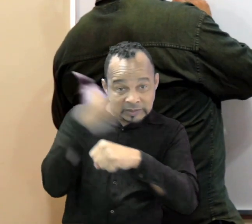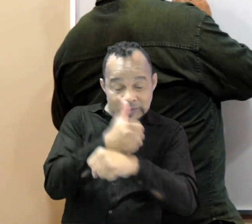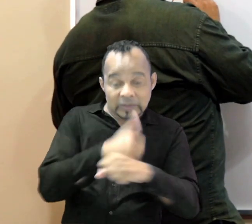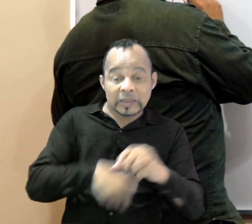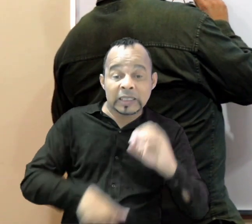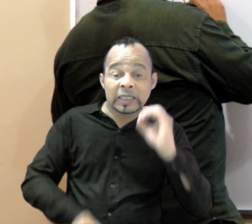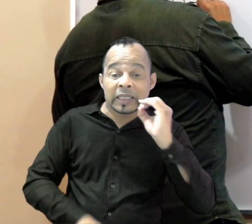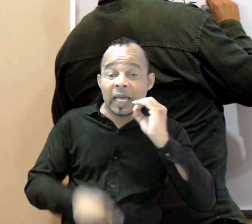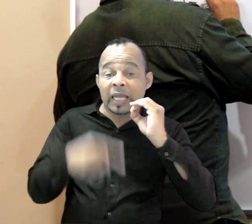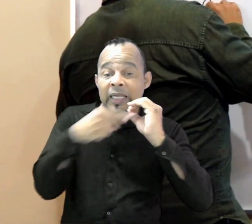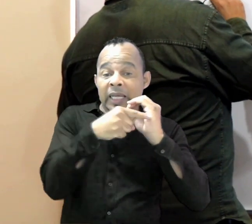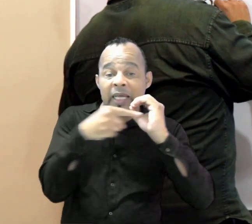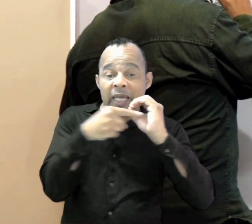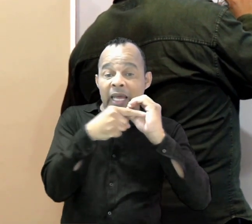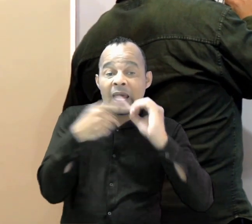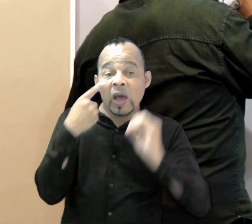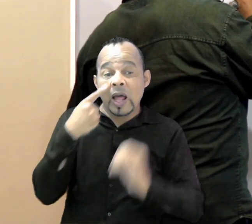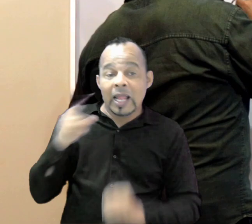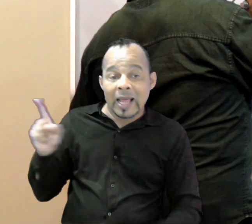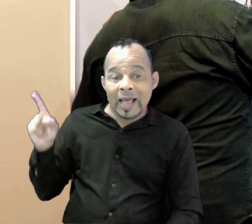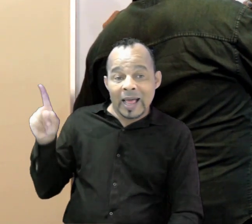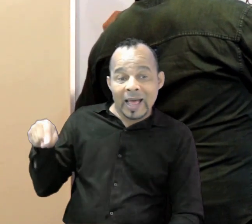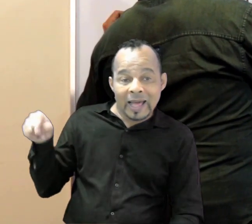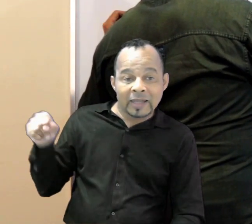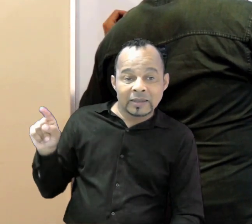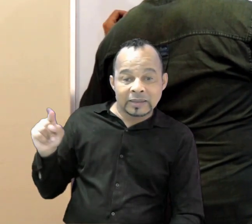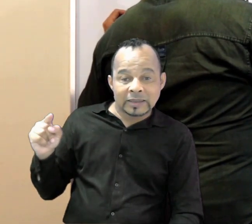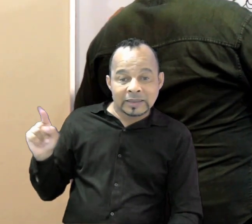θ é dado por arco